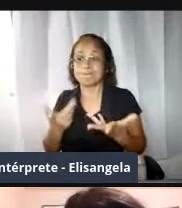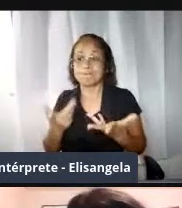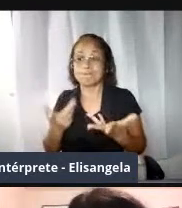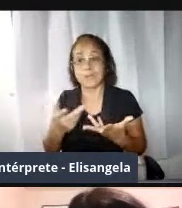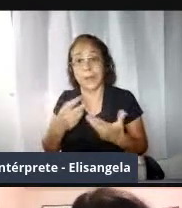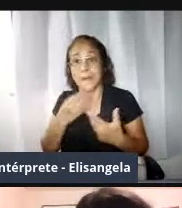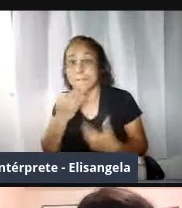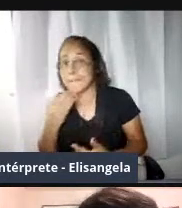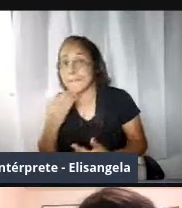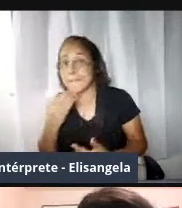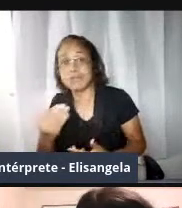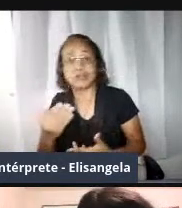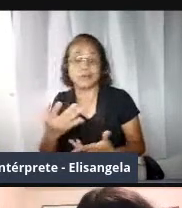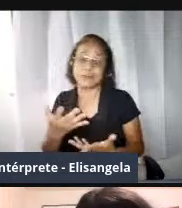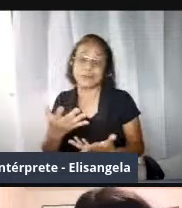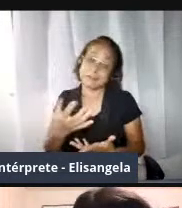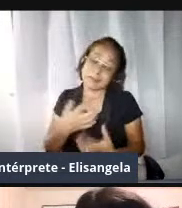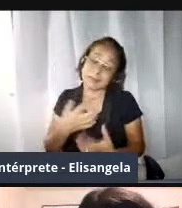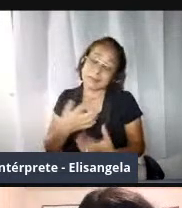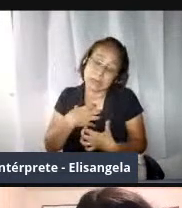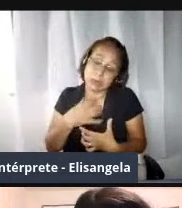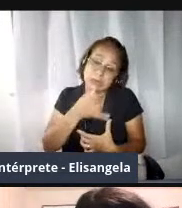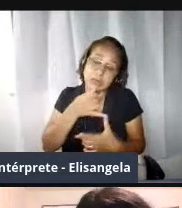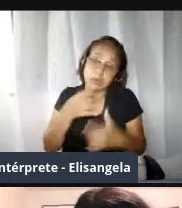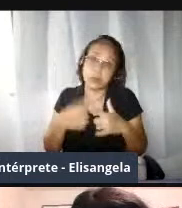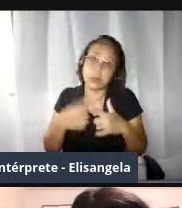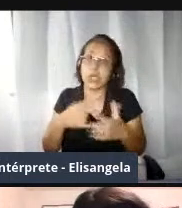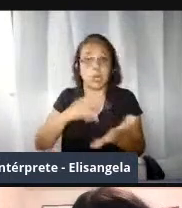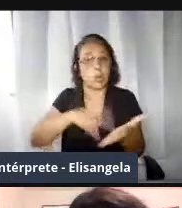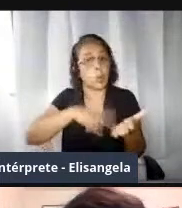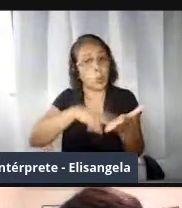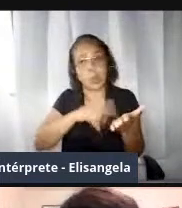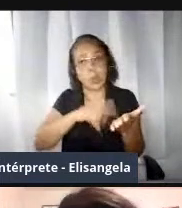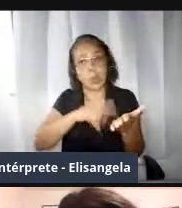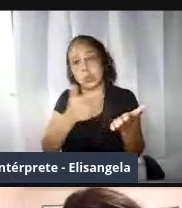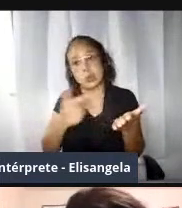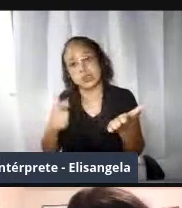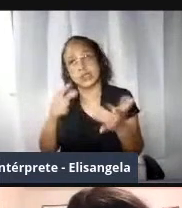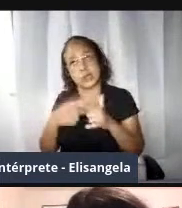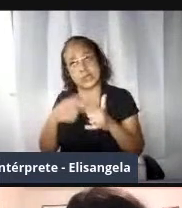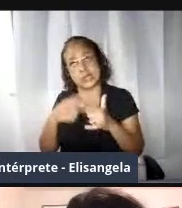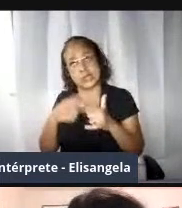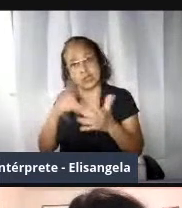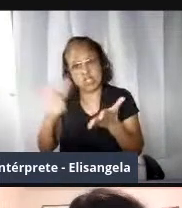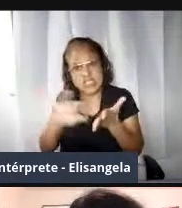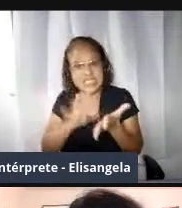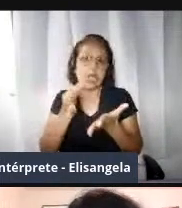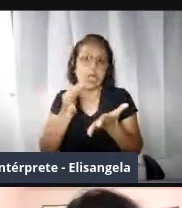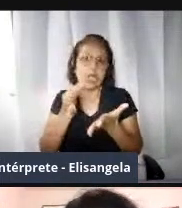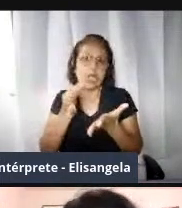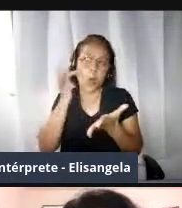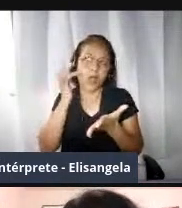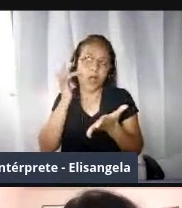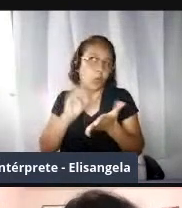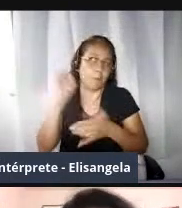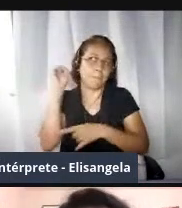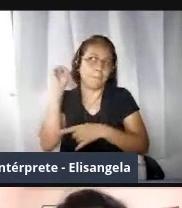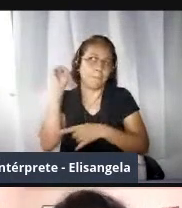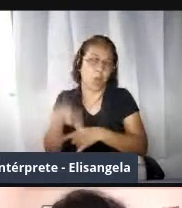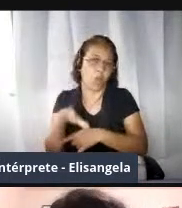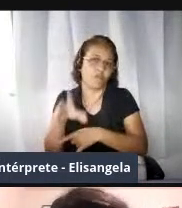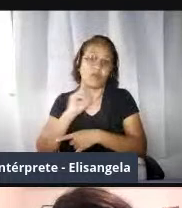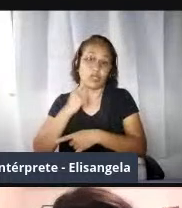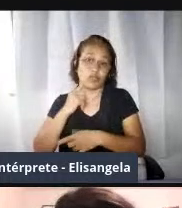grande tristeza de que eu não tenho esse documento, né? Porque era a época dos documentos escritos, eu acho que eu joguei fora alguma mudança das inúmeras que eu fiz. Era que eu